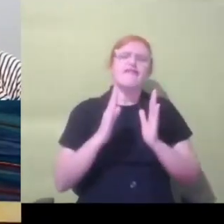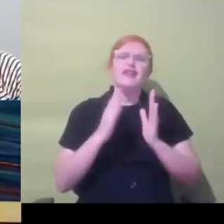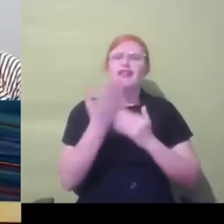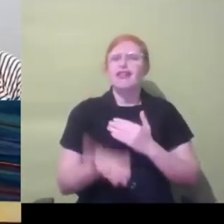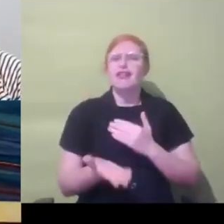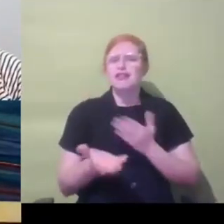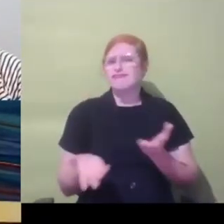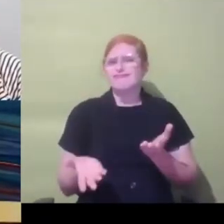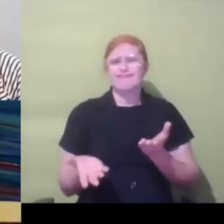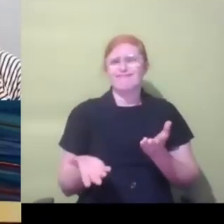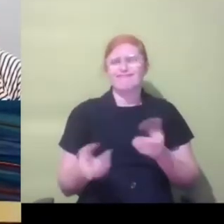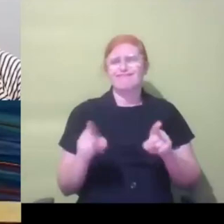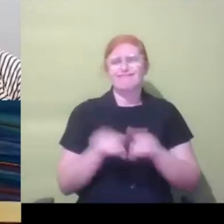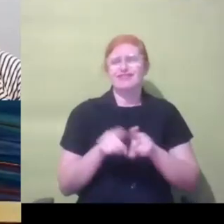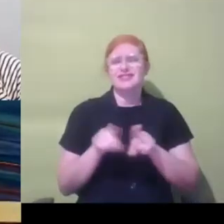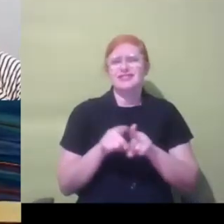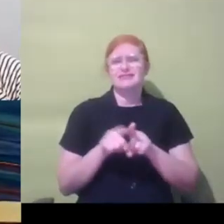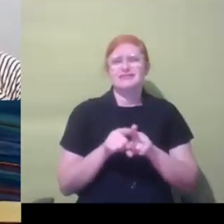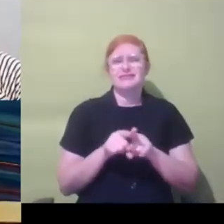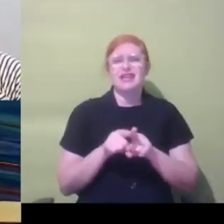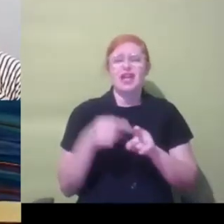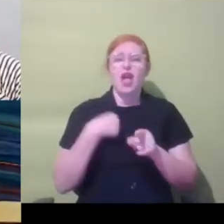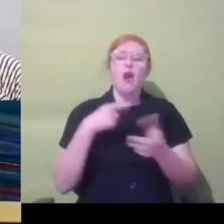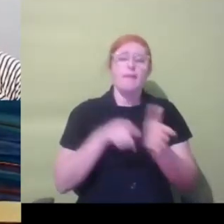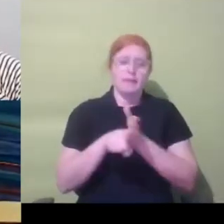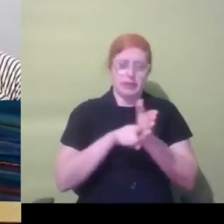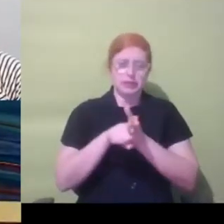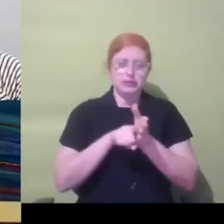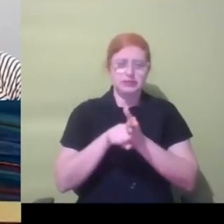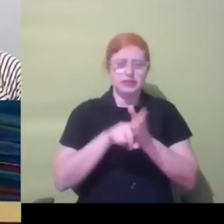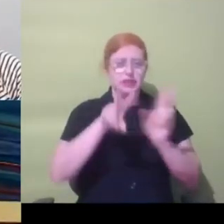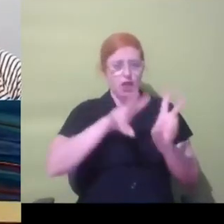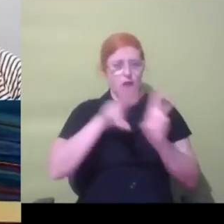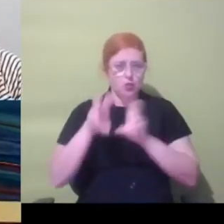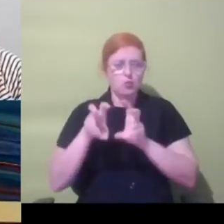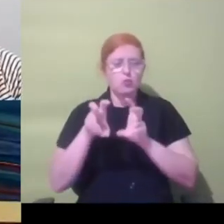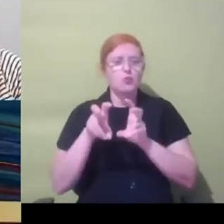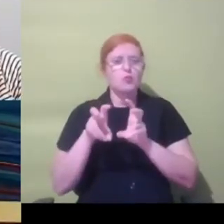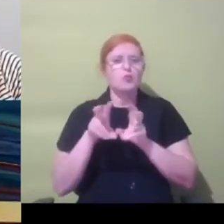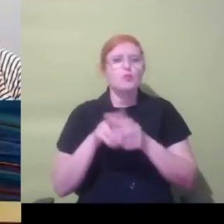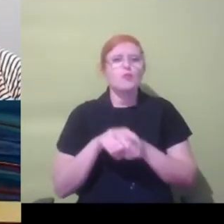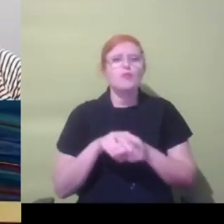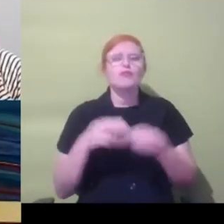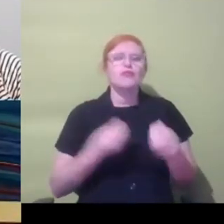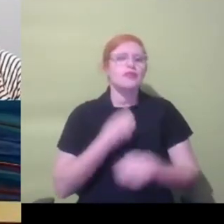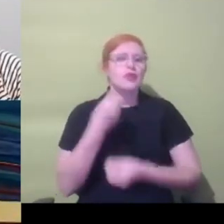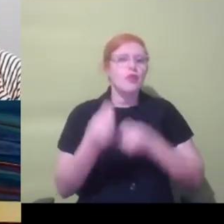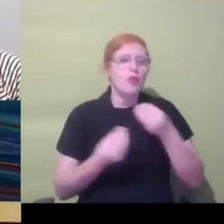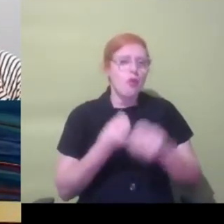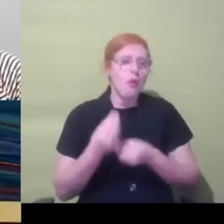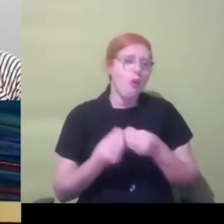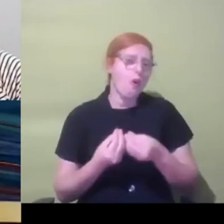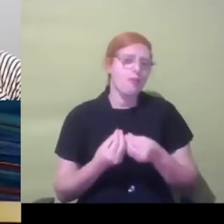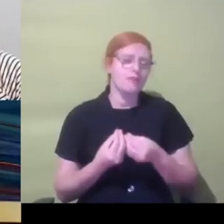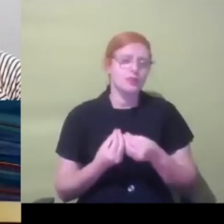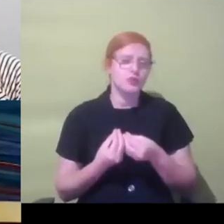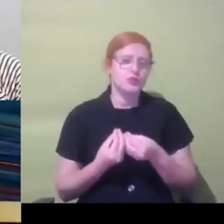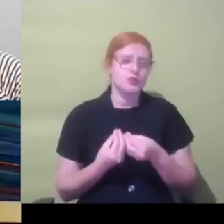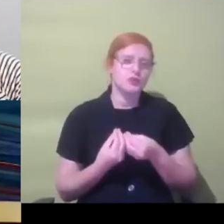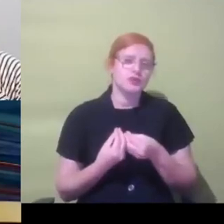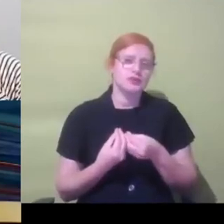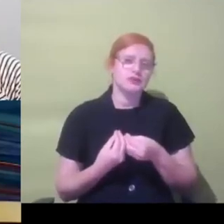mesmo tempo, eu ando pesquisando sobre essas coisas, né? E como é que a gente, enquanto